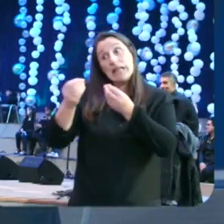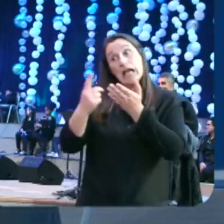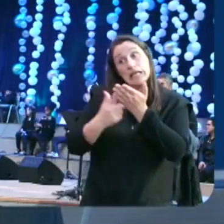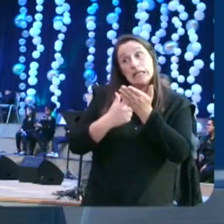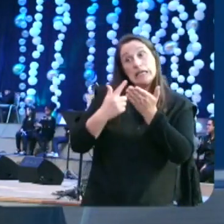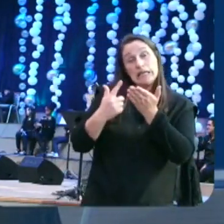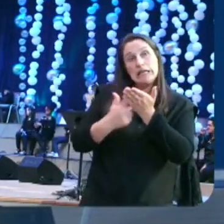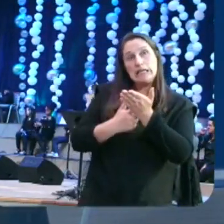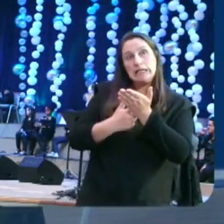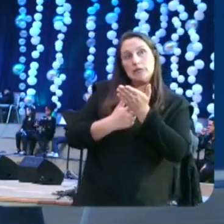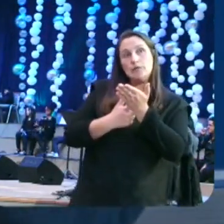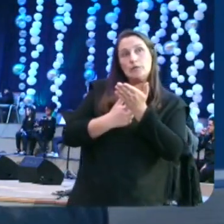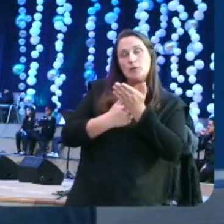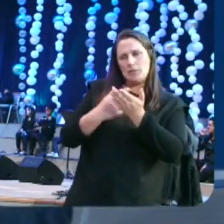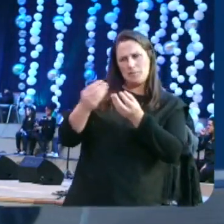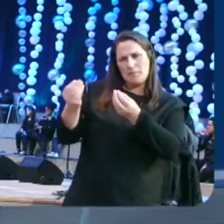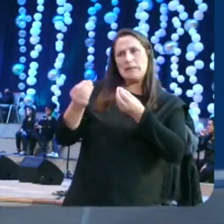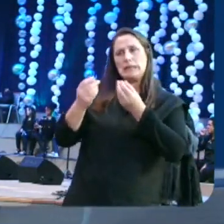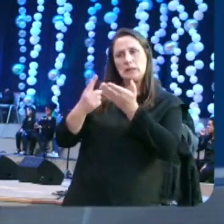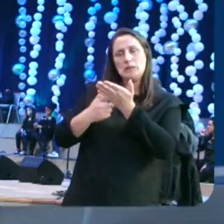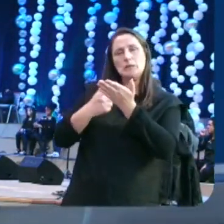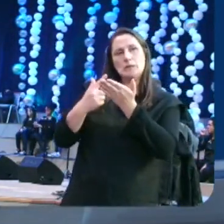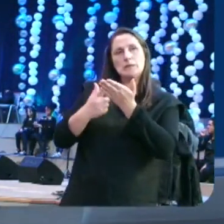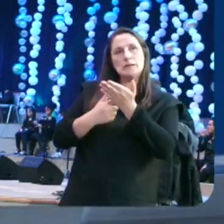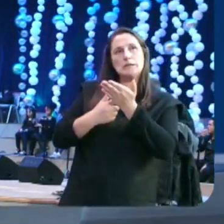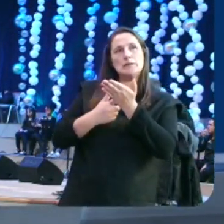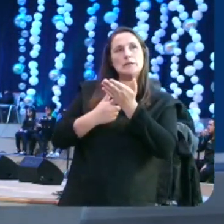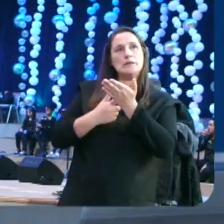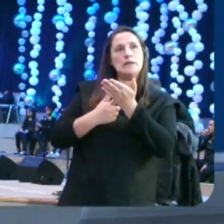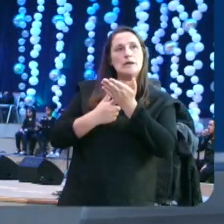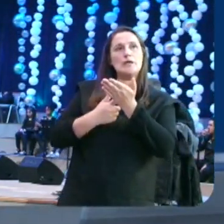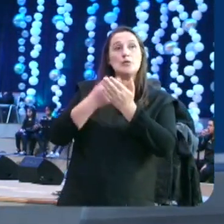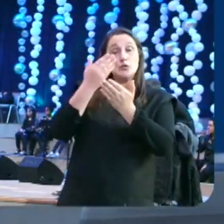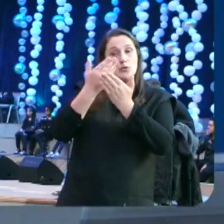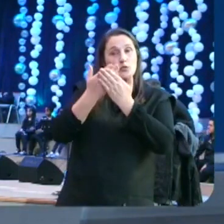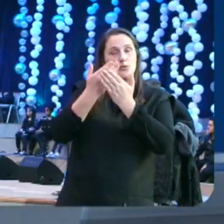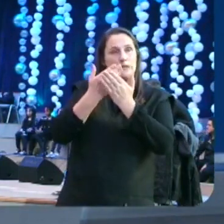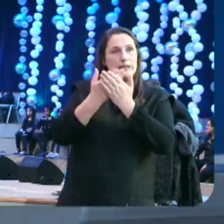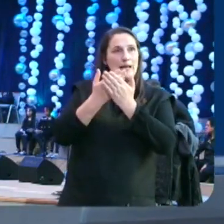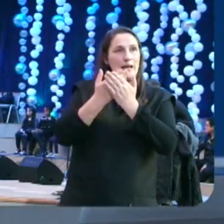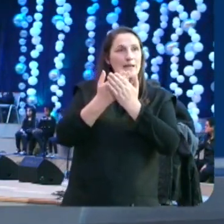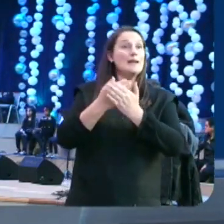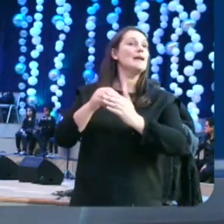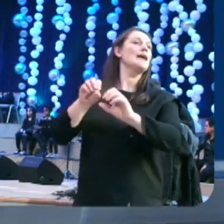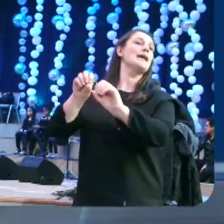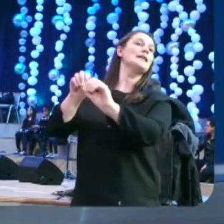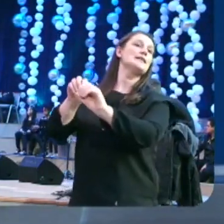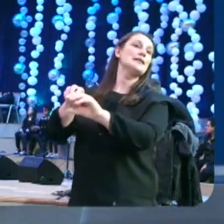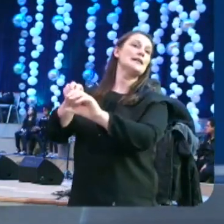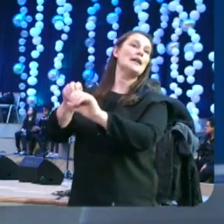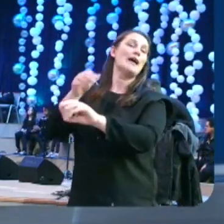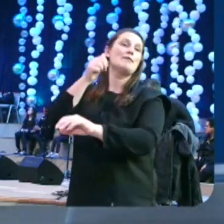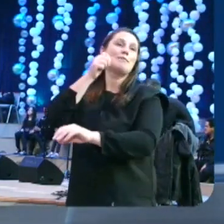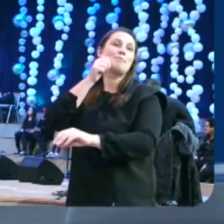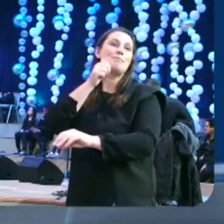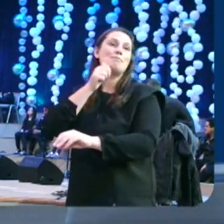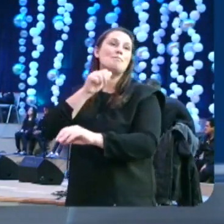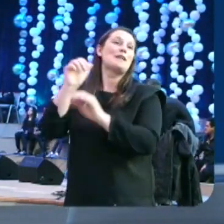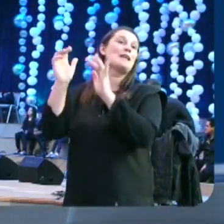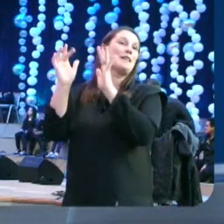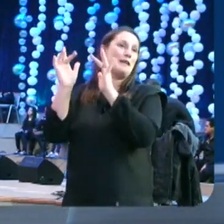o que era a matéria dela, mas me dê os seus livros. Eu ia estudar física e dava aula de física para ela,